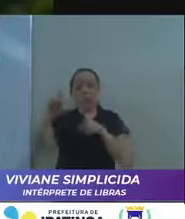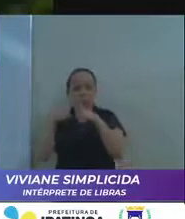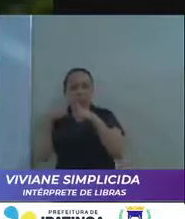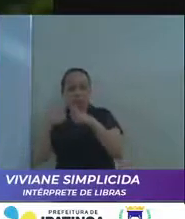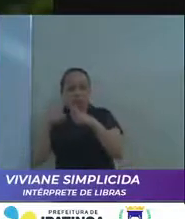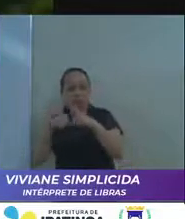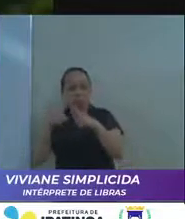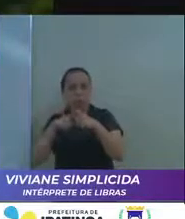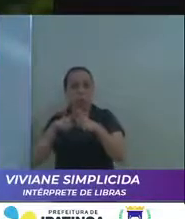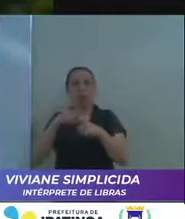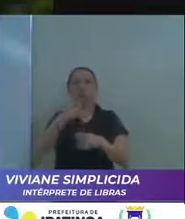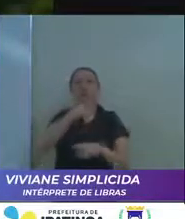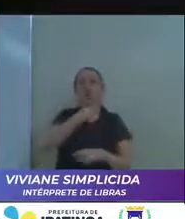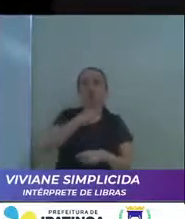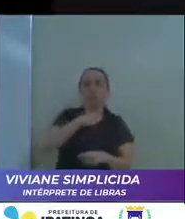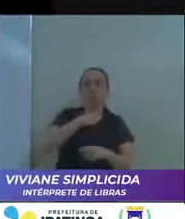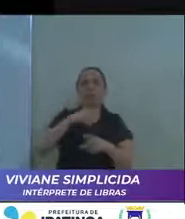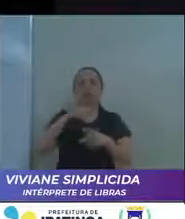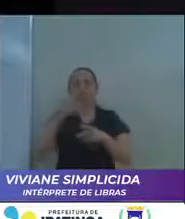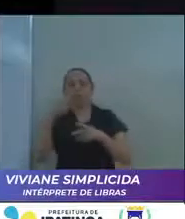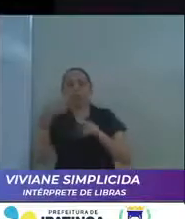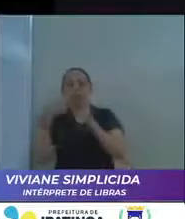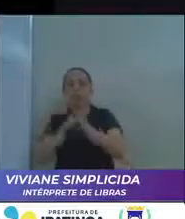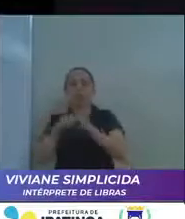fonoaudiólogo caso isso aconteça.